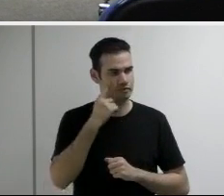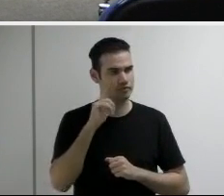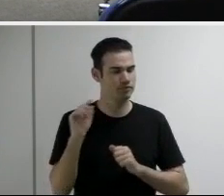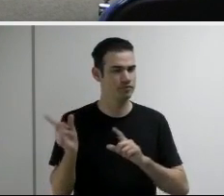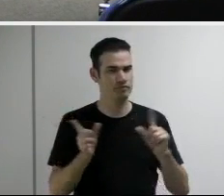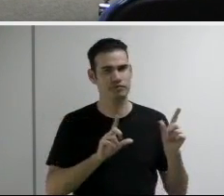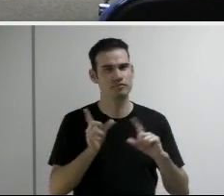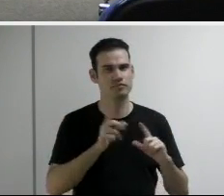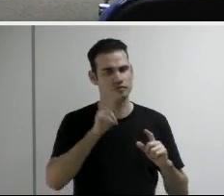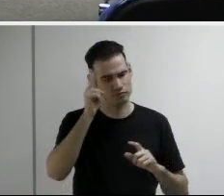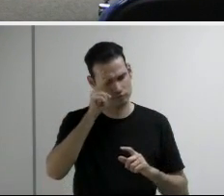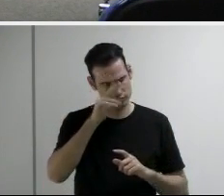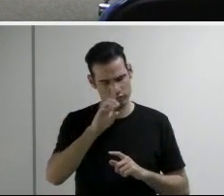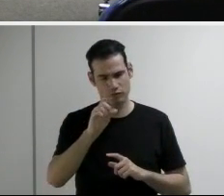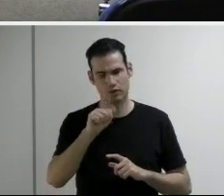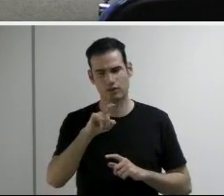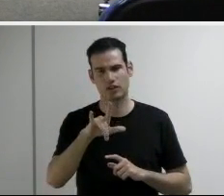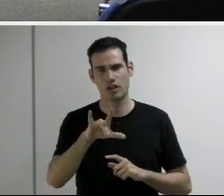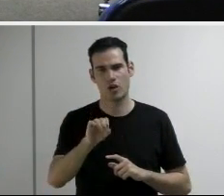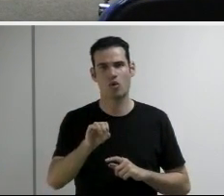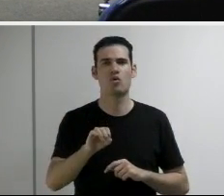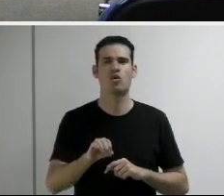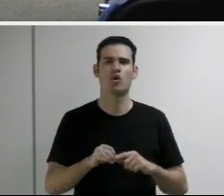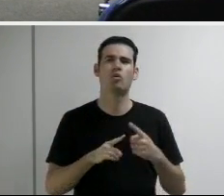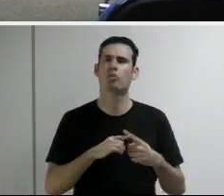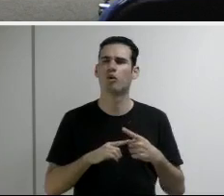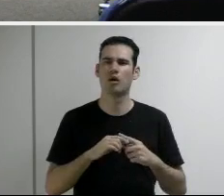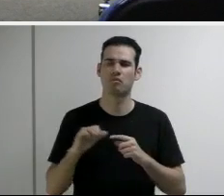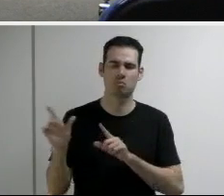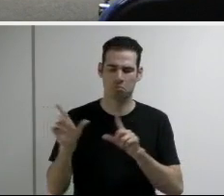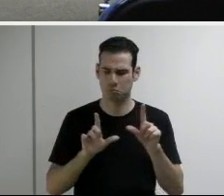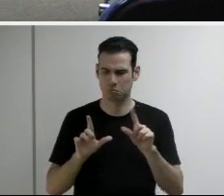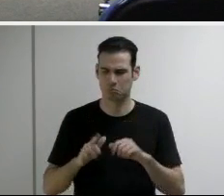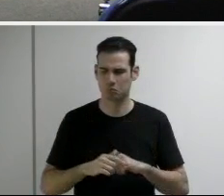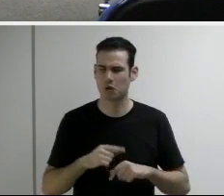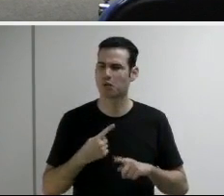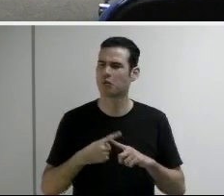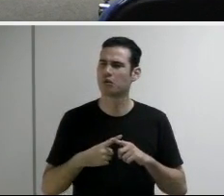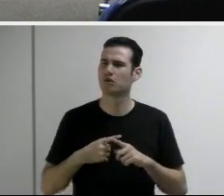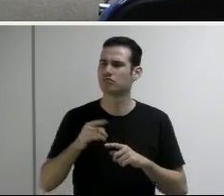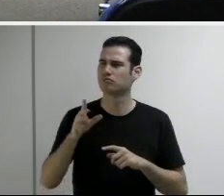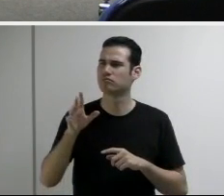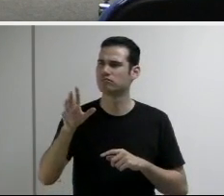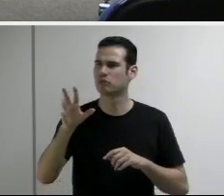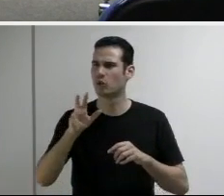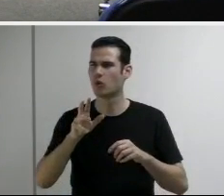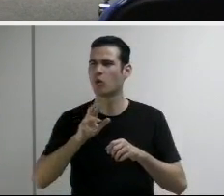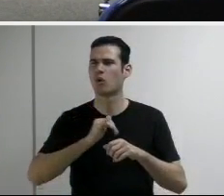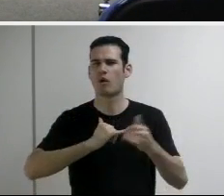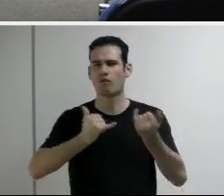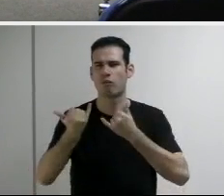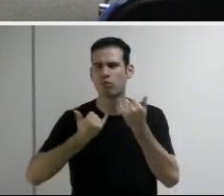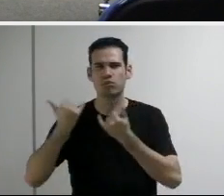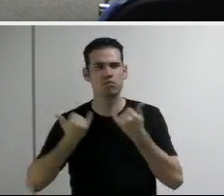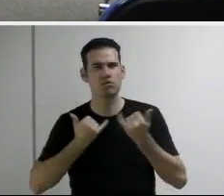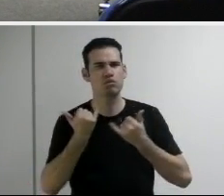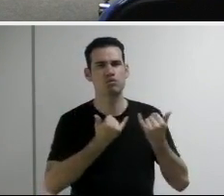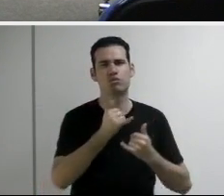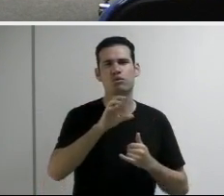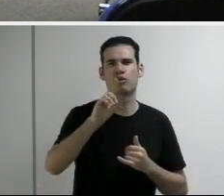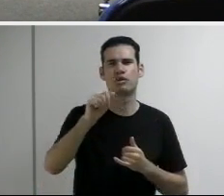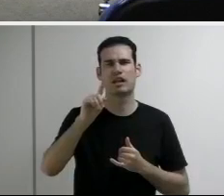Danilo, né? A finalidade, por que que ele está tratando aqueles dados, né? Por que que ele está coletando? Ele precisa coletar essa quantidade enorme de dados para